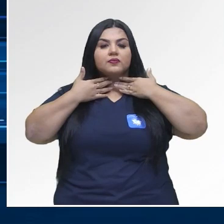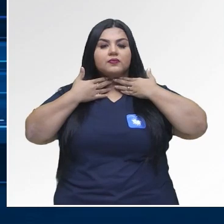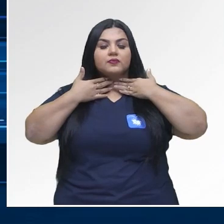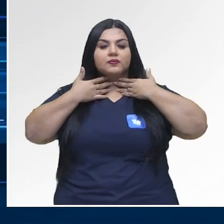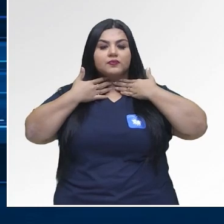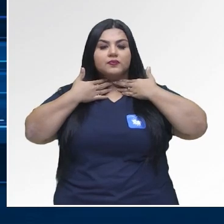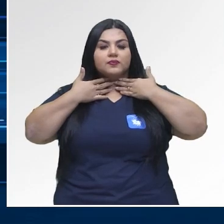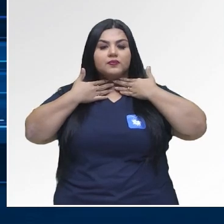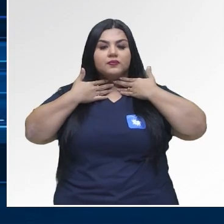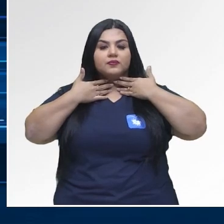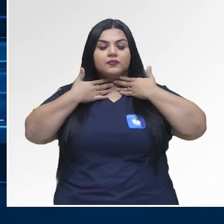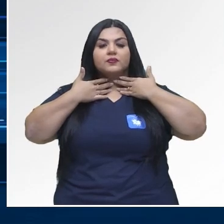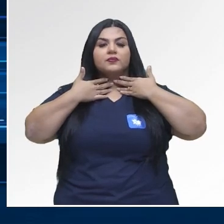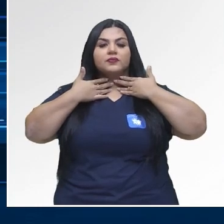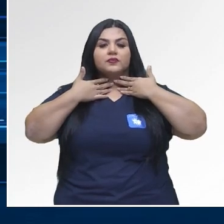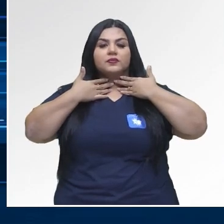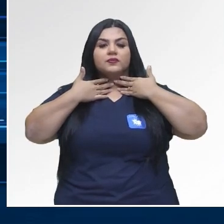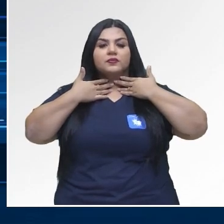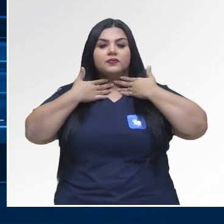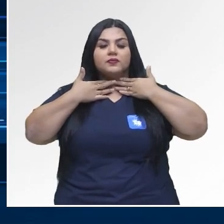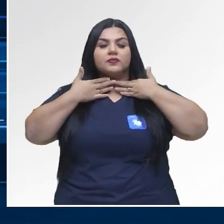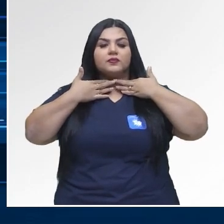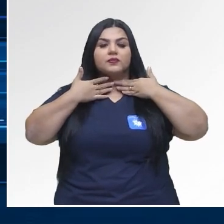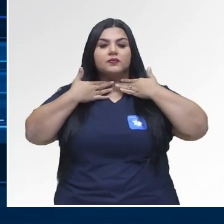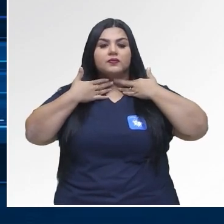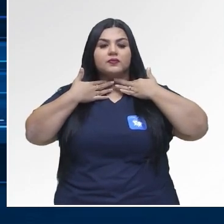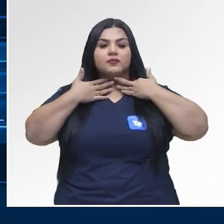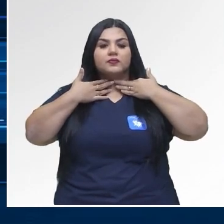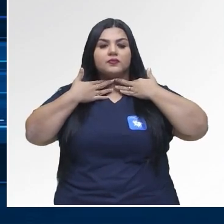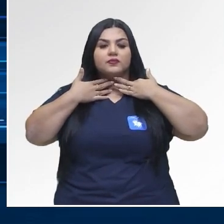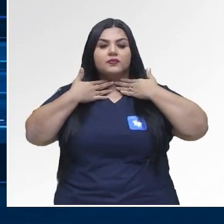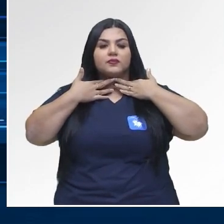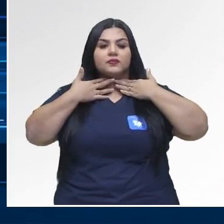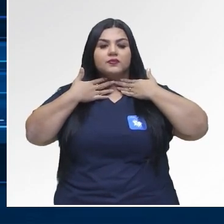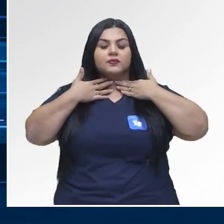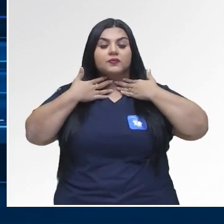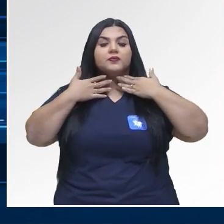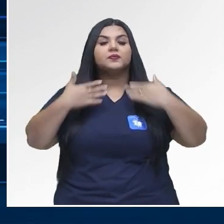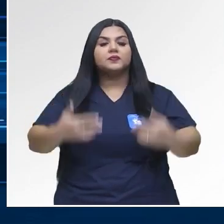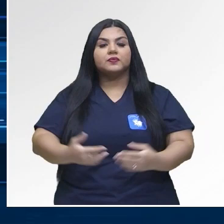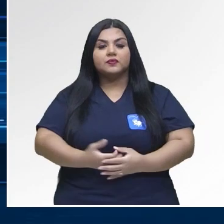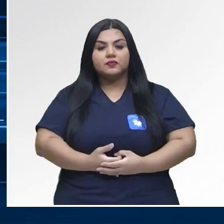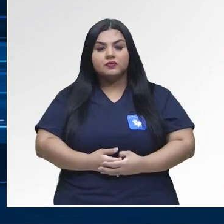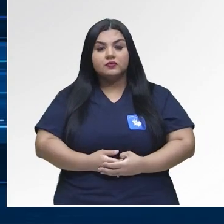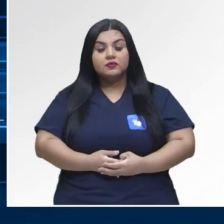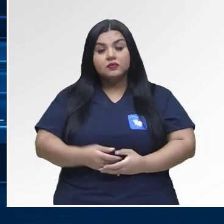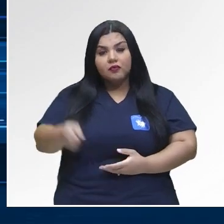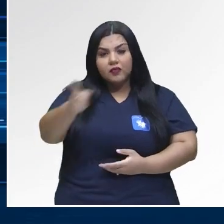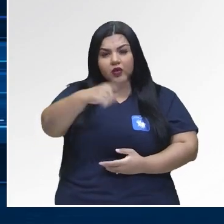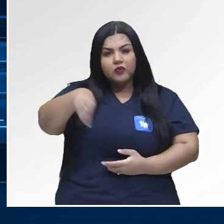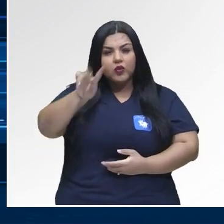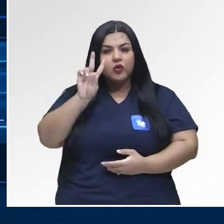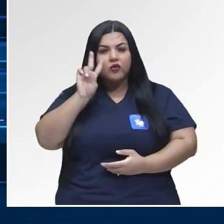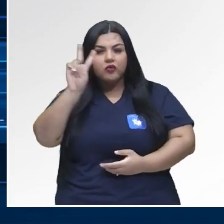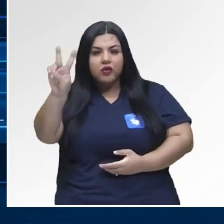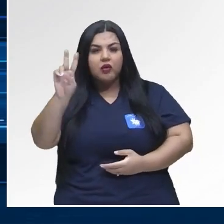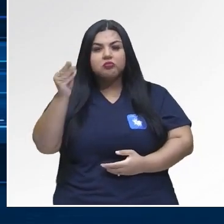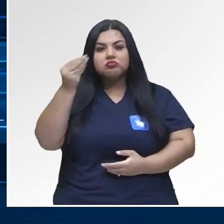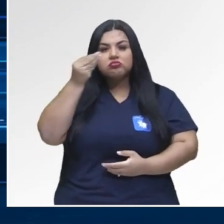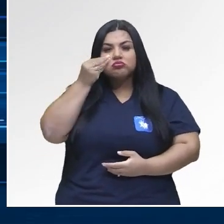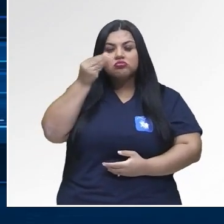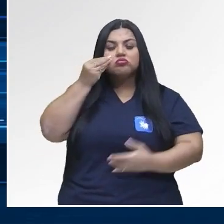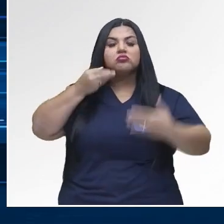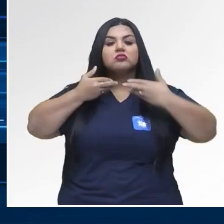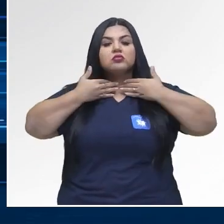Pregas vocais. Então, se vocês forem prestar atenção, as pregas